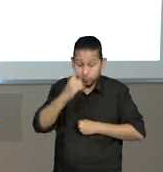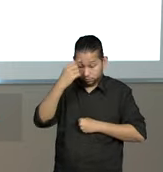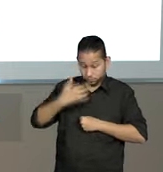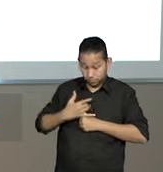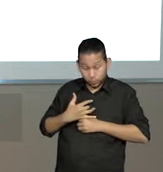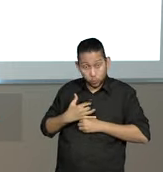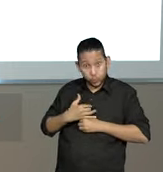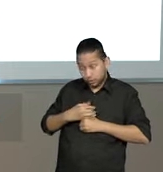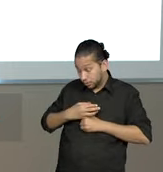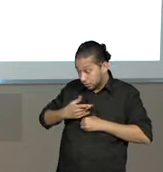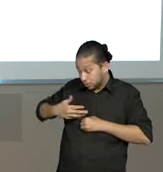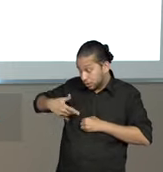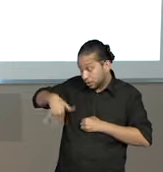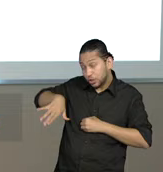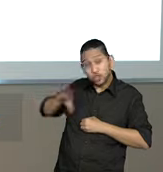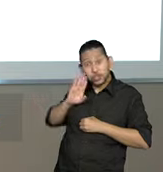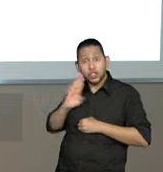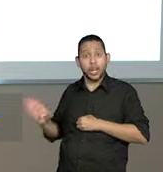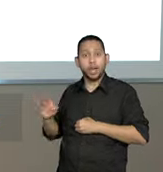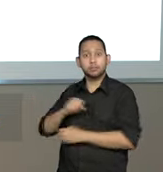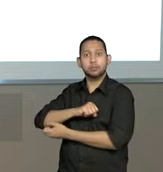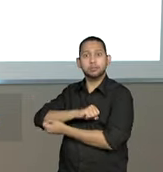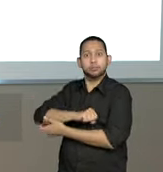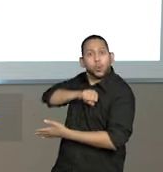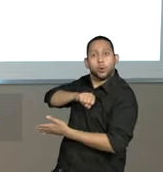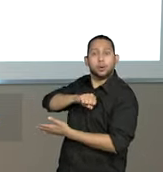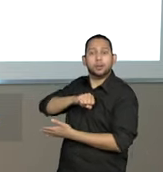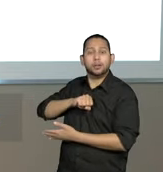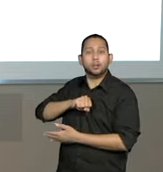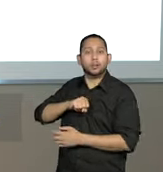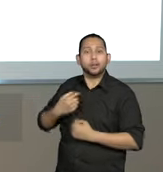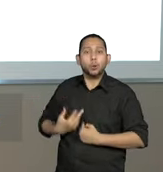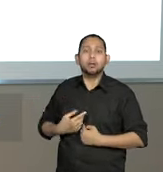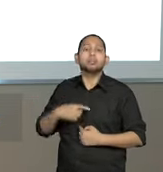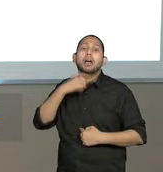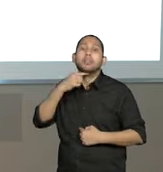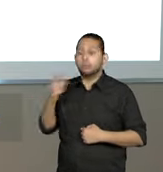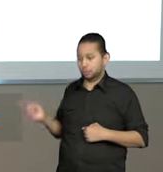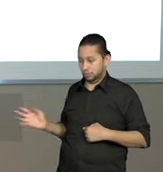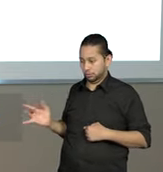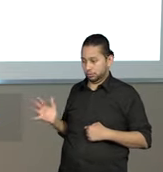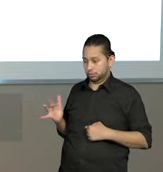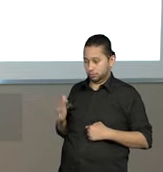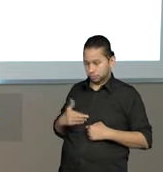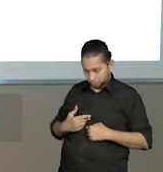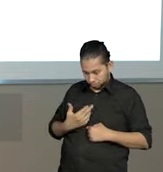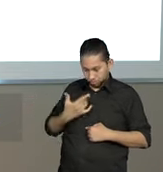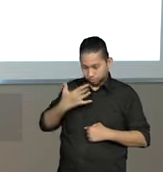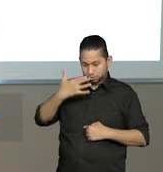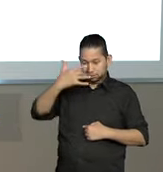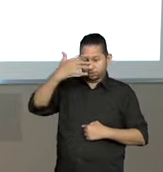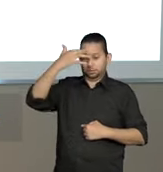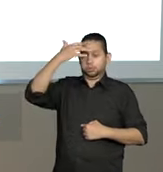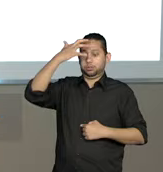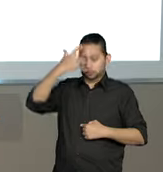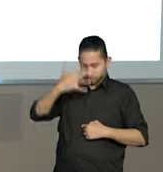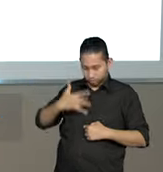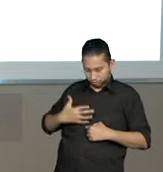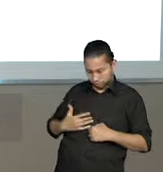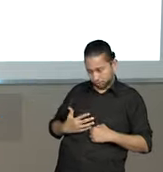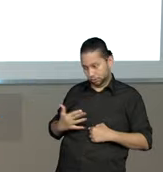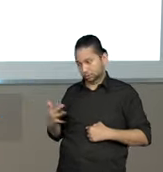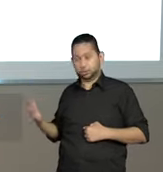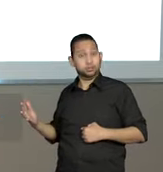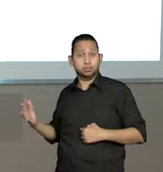Também é uma preservação da espécie, evita que a lesão seja maior. Tá? Imagine se você tivesse